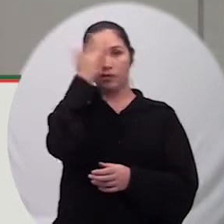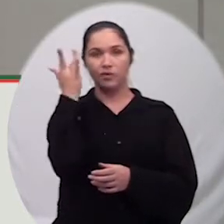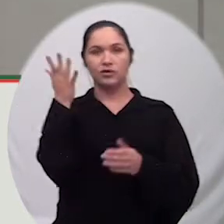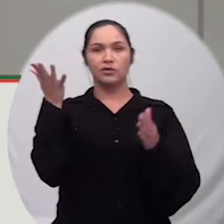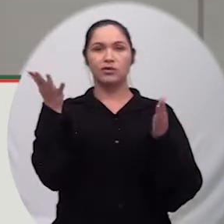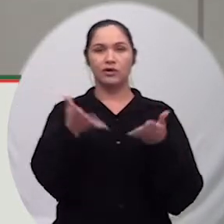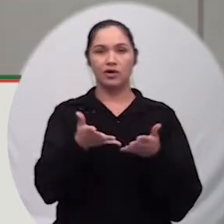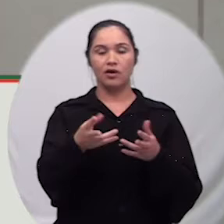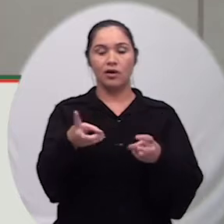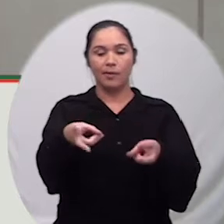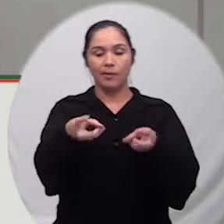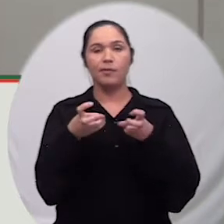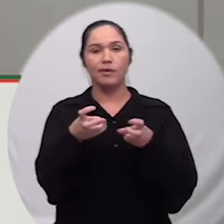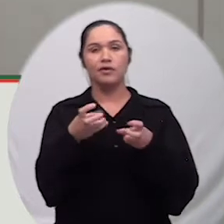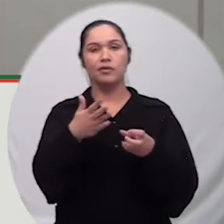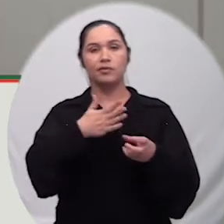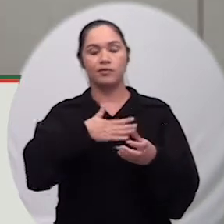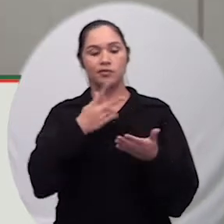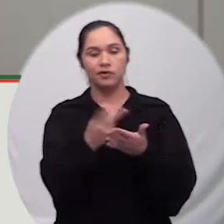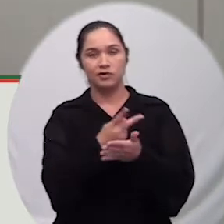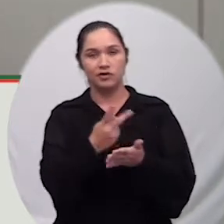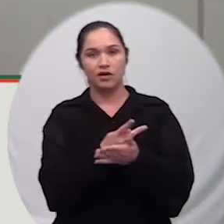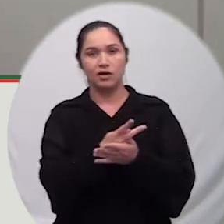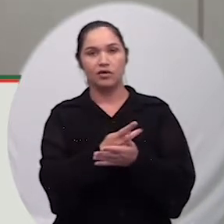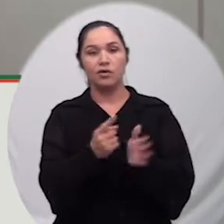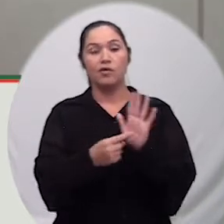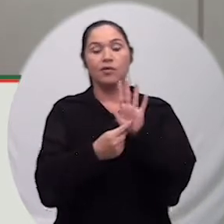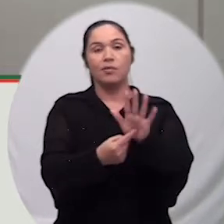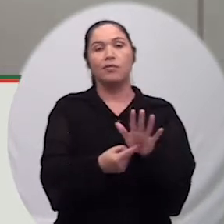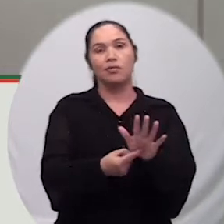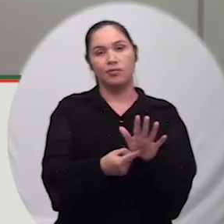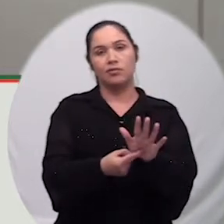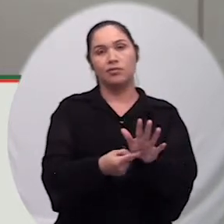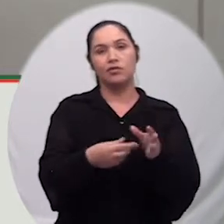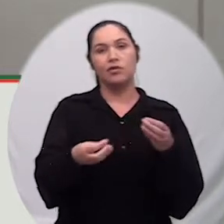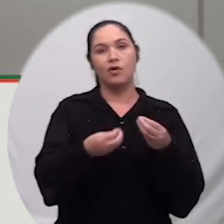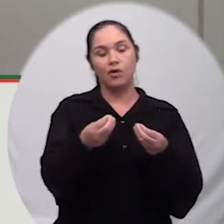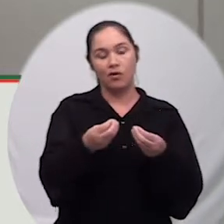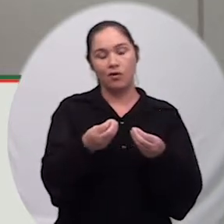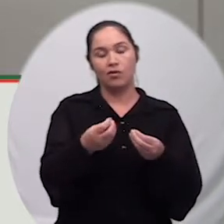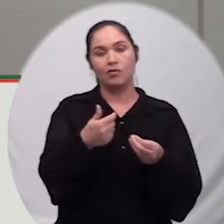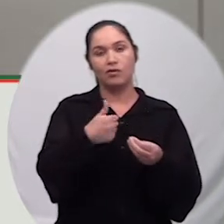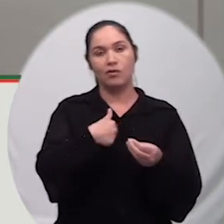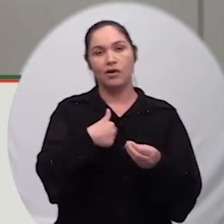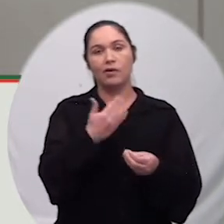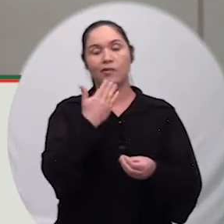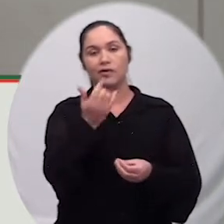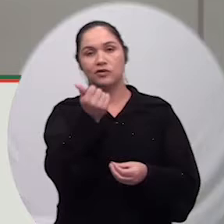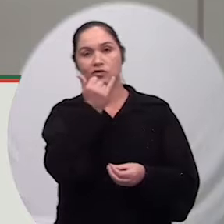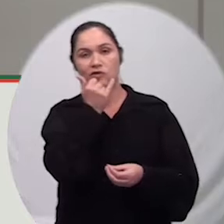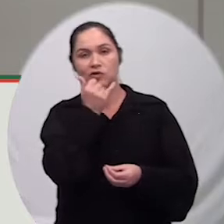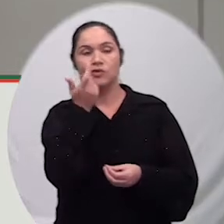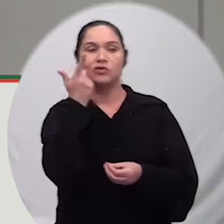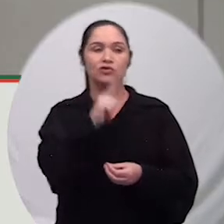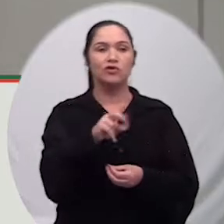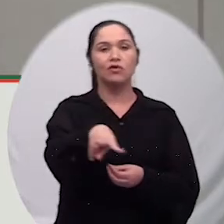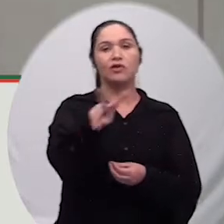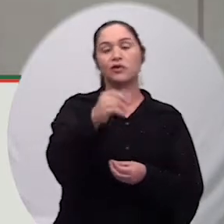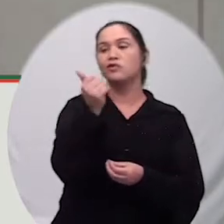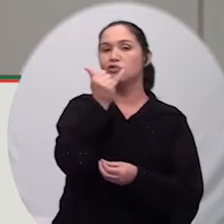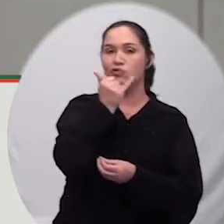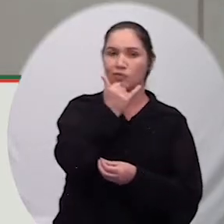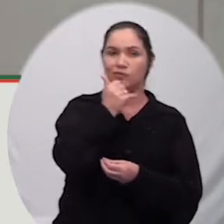já vai estar acertando. Então, aos vereadores que se sentiram ofendidos, as minhas sinceras desculpas. E dizer